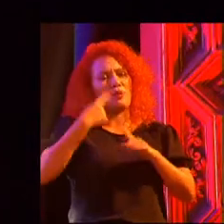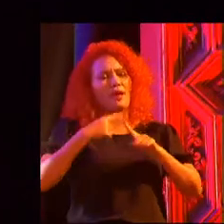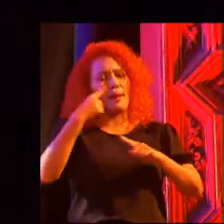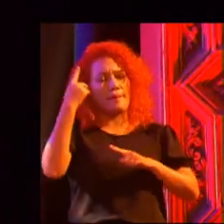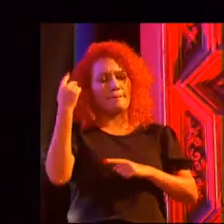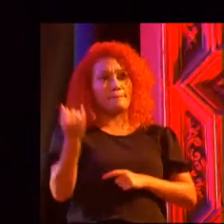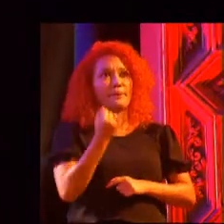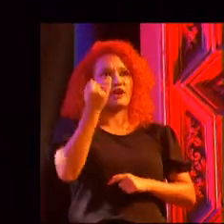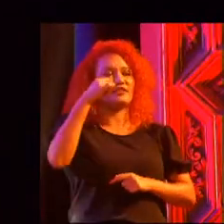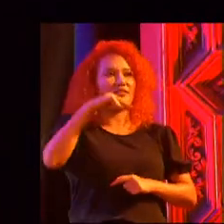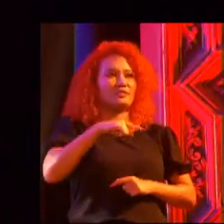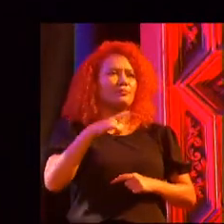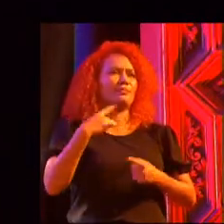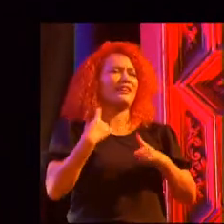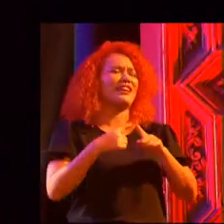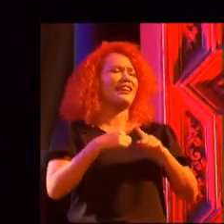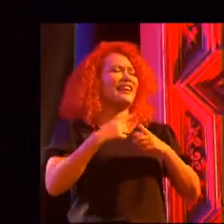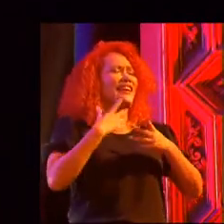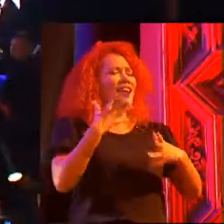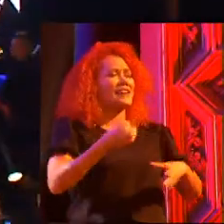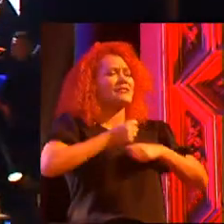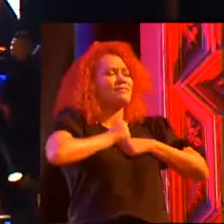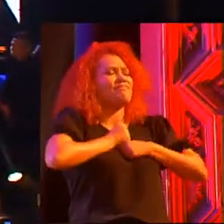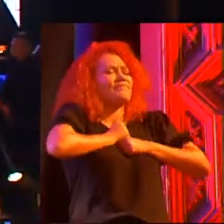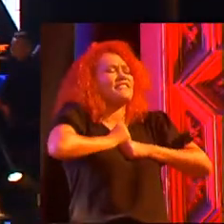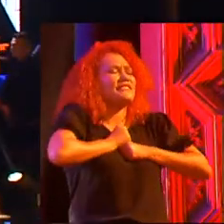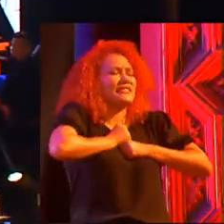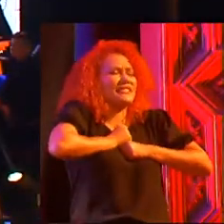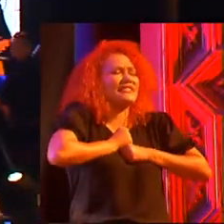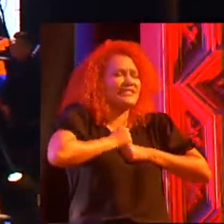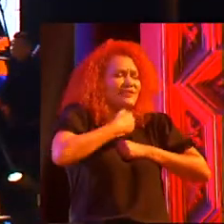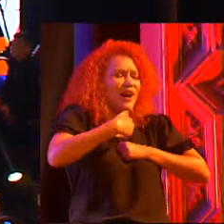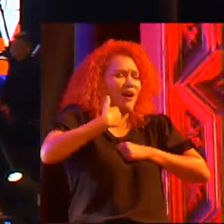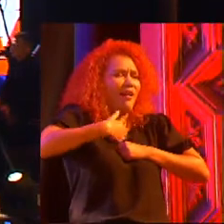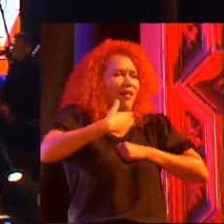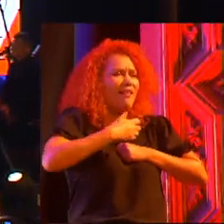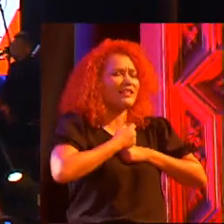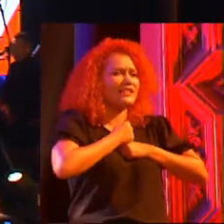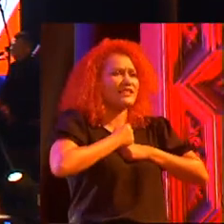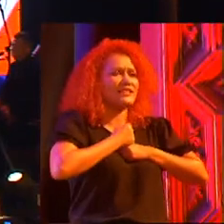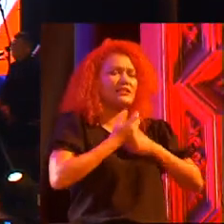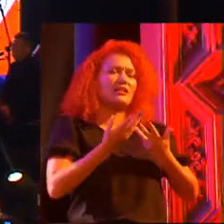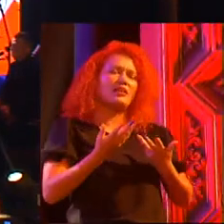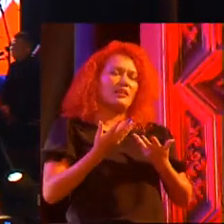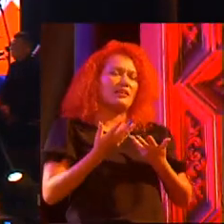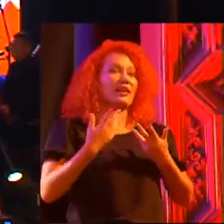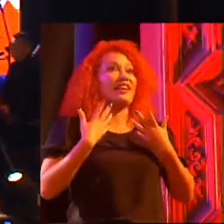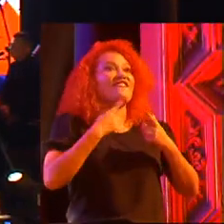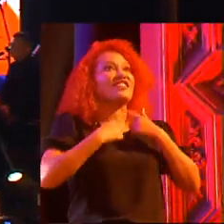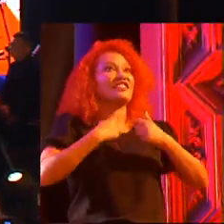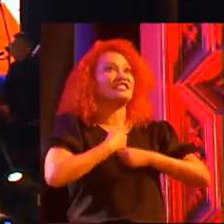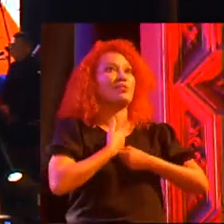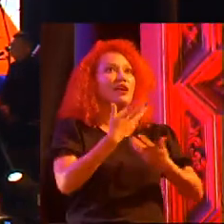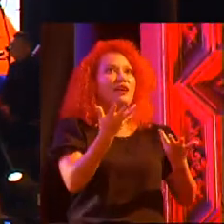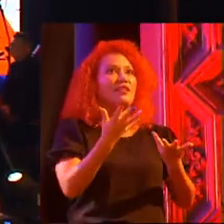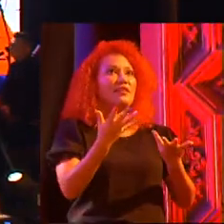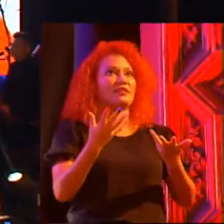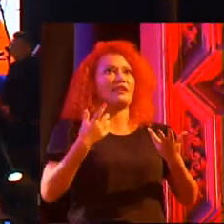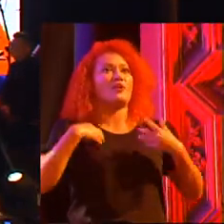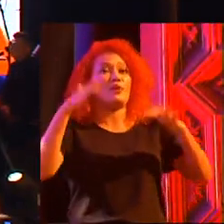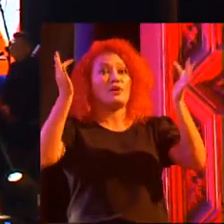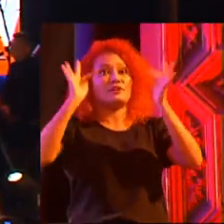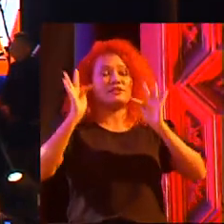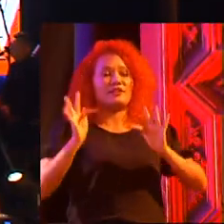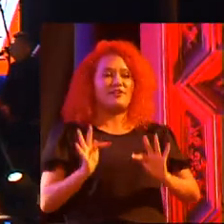tanta demanda reprimida durante tanto tempo, mas é um momento muito, muito, muito feliz. Eu sou lá do Cararicá,